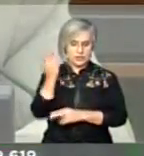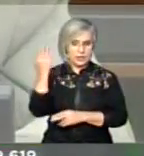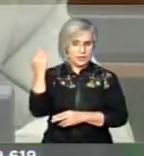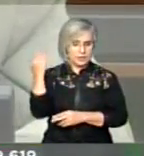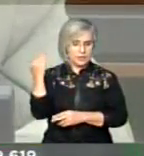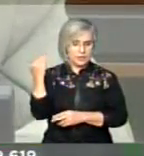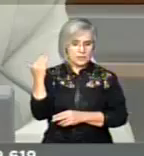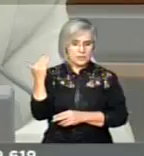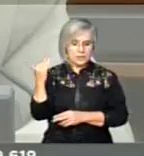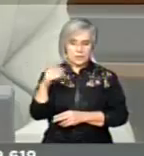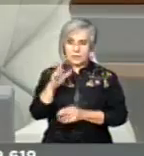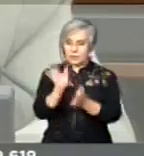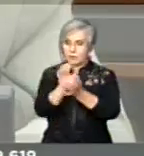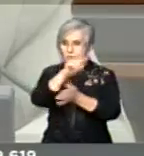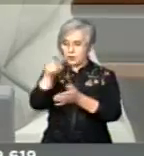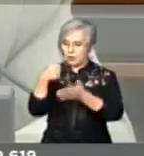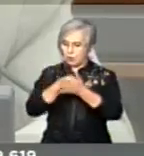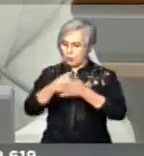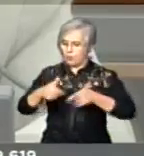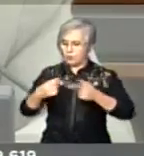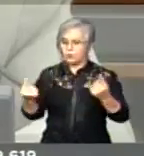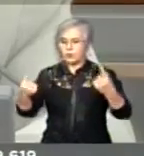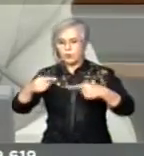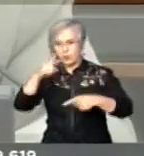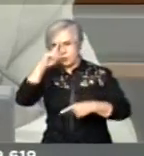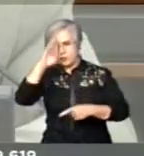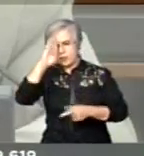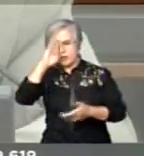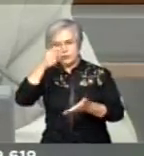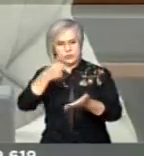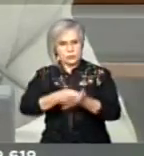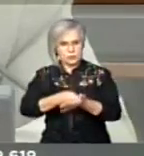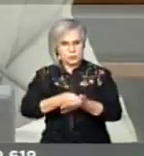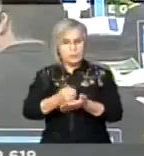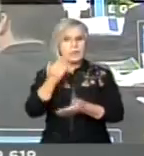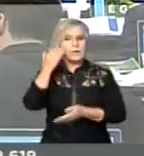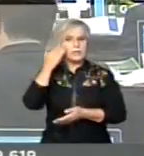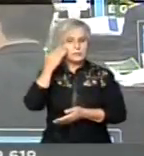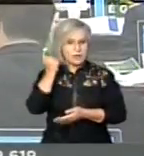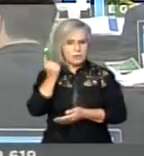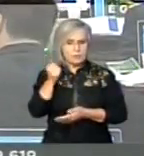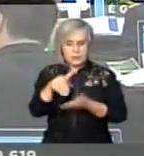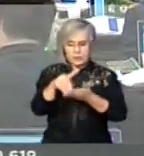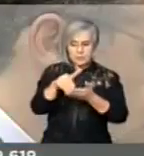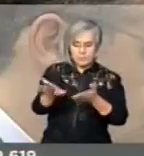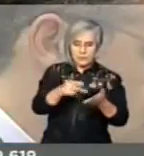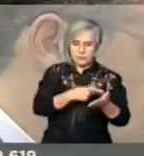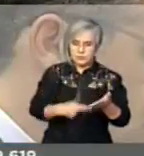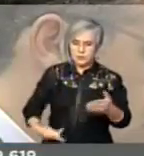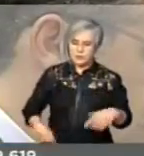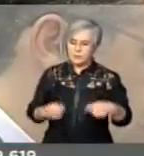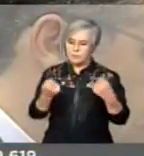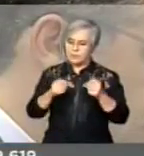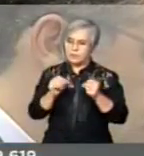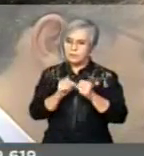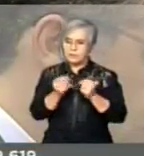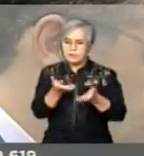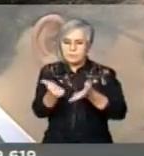quem lutou contra a ditadura sabe disso, é algo que tem que ser feito com